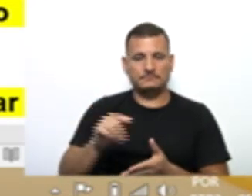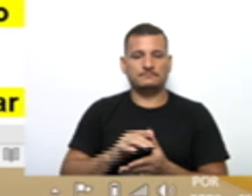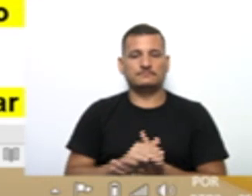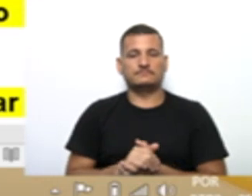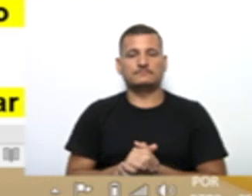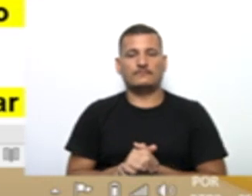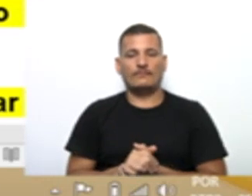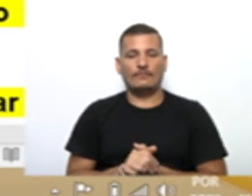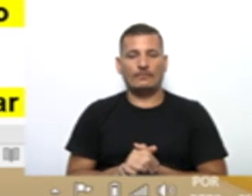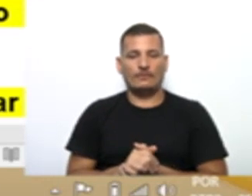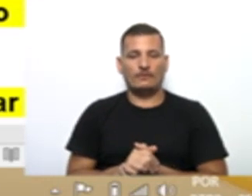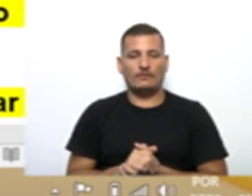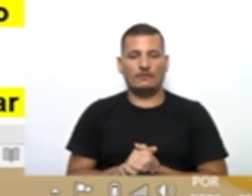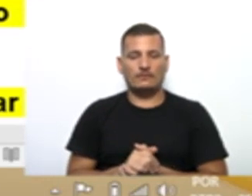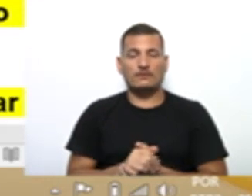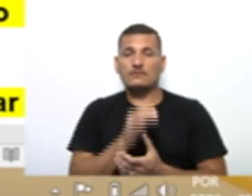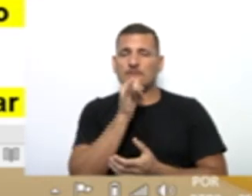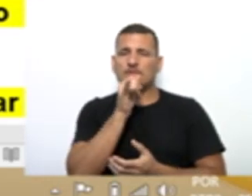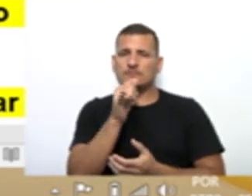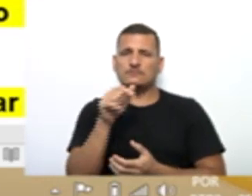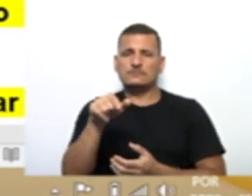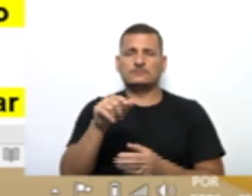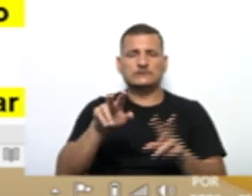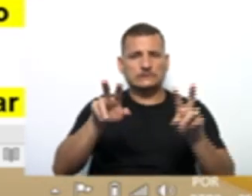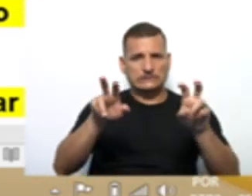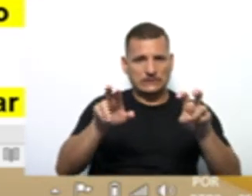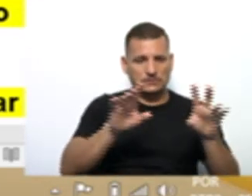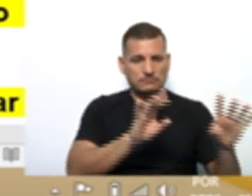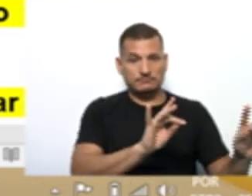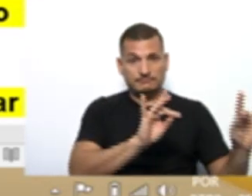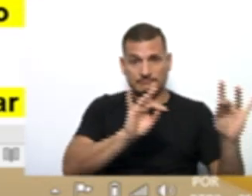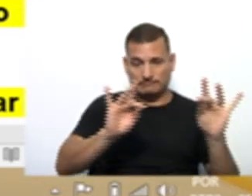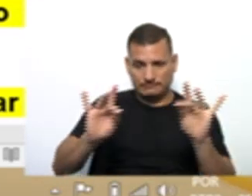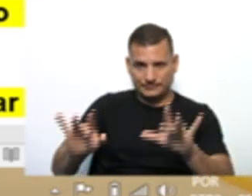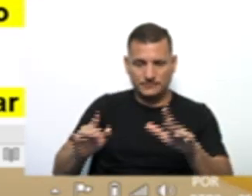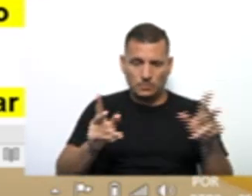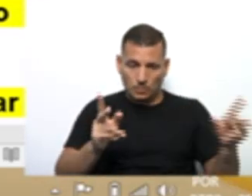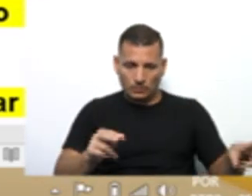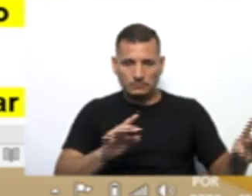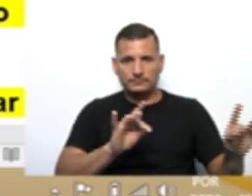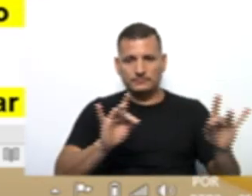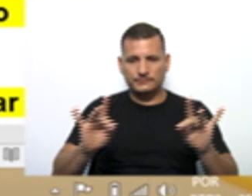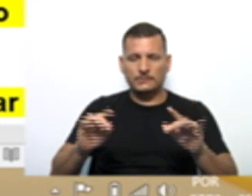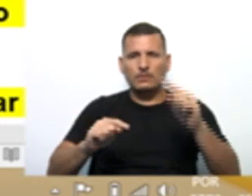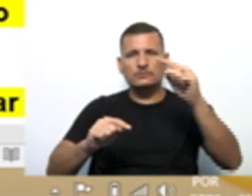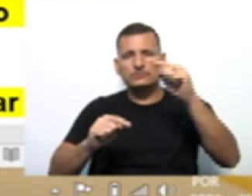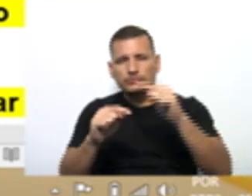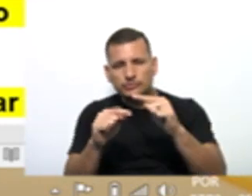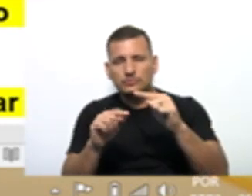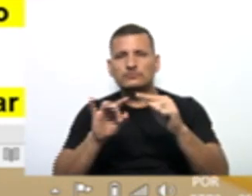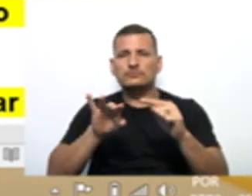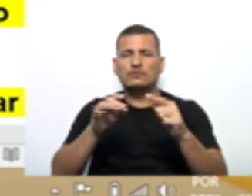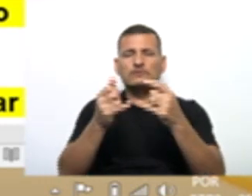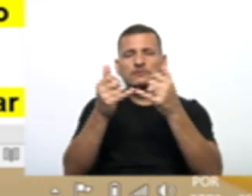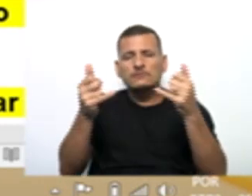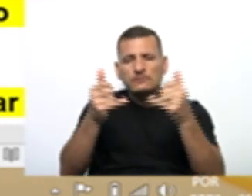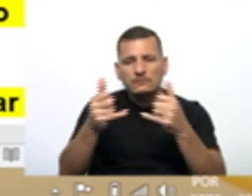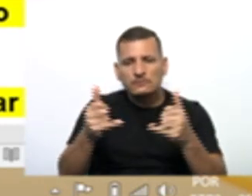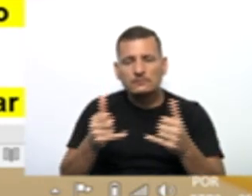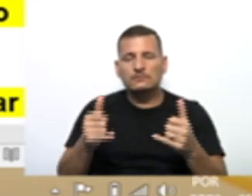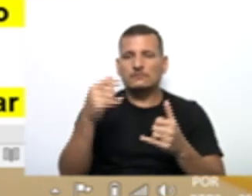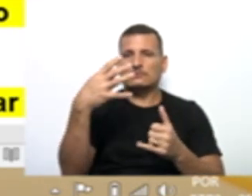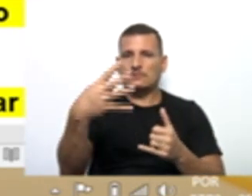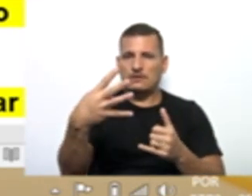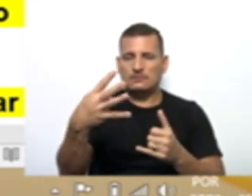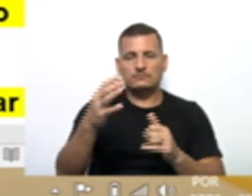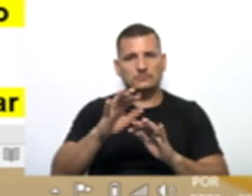deixar, quando tem citação direta, e uma citação direta e ela for curta, ou seja, menos de 4 linhas no texto, a gente